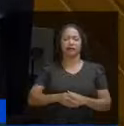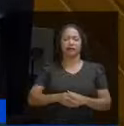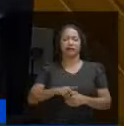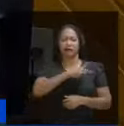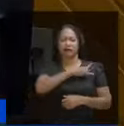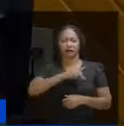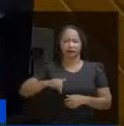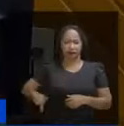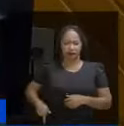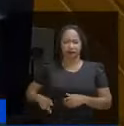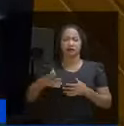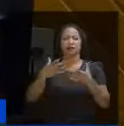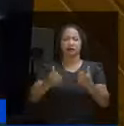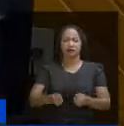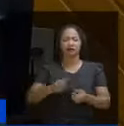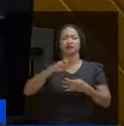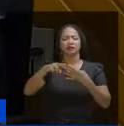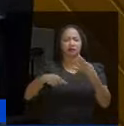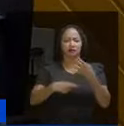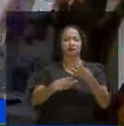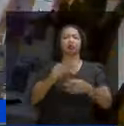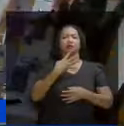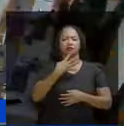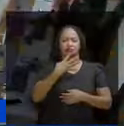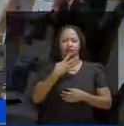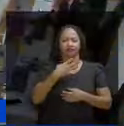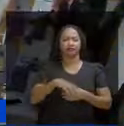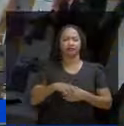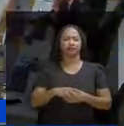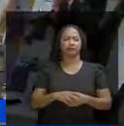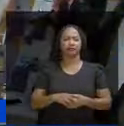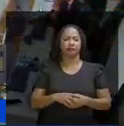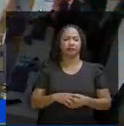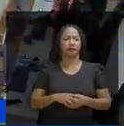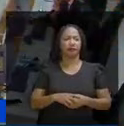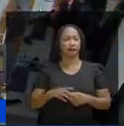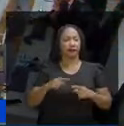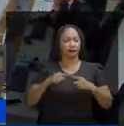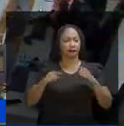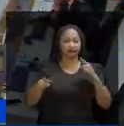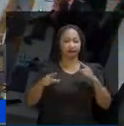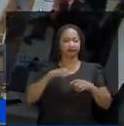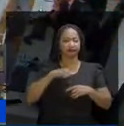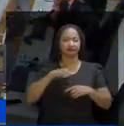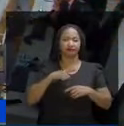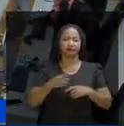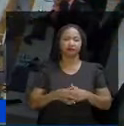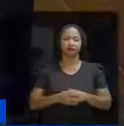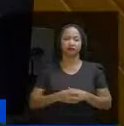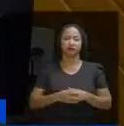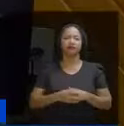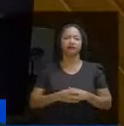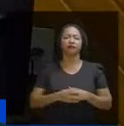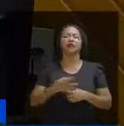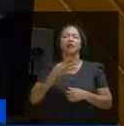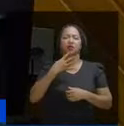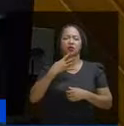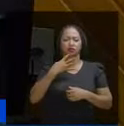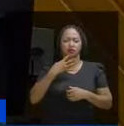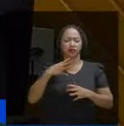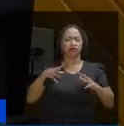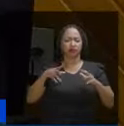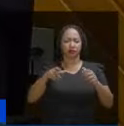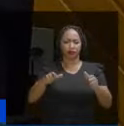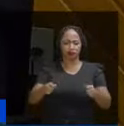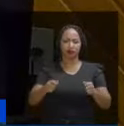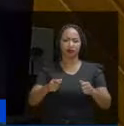Presidente, presente, conheço do recurso. Alguma objeção? Conhecida a unanimidade, pode